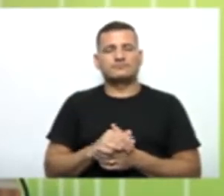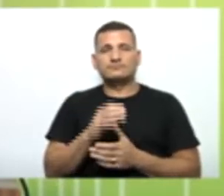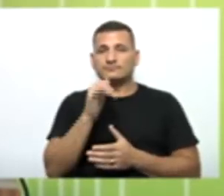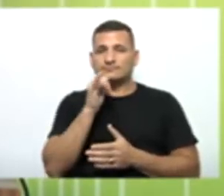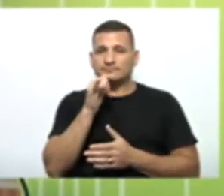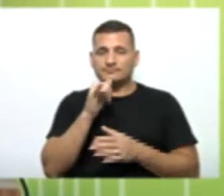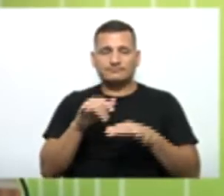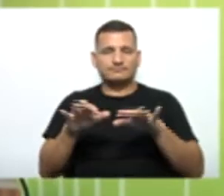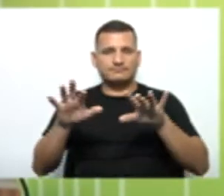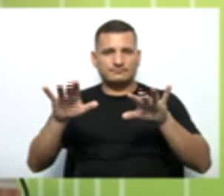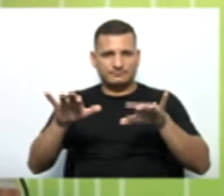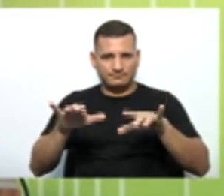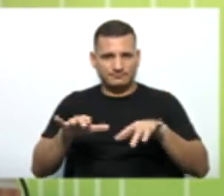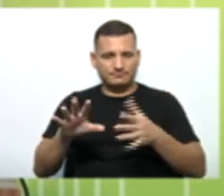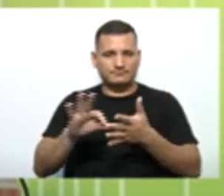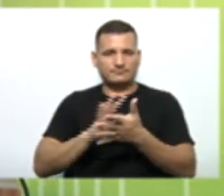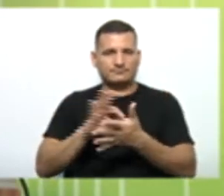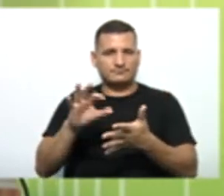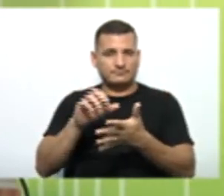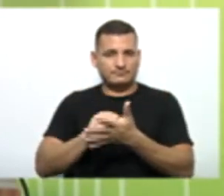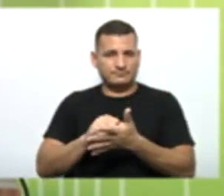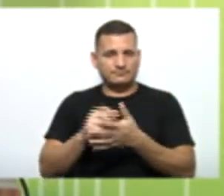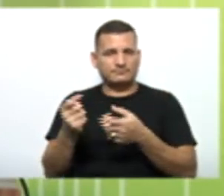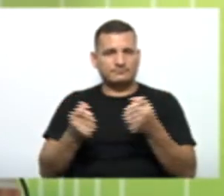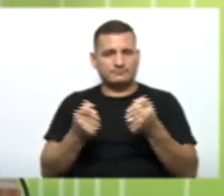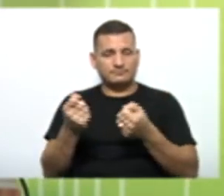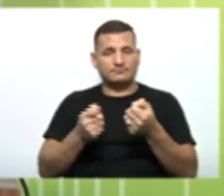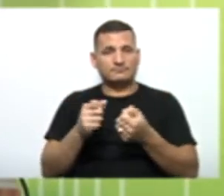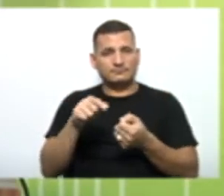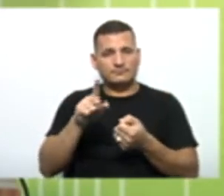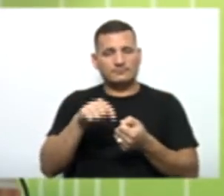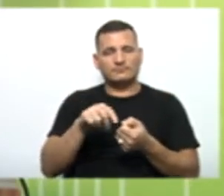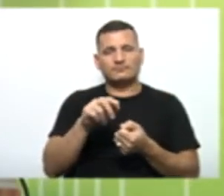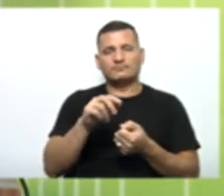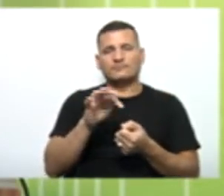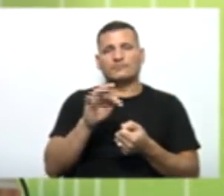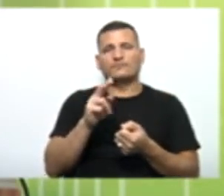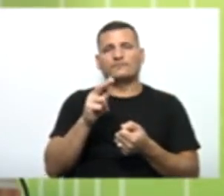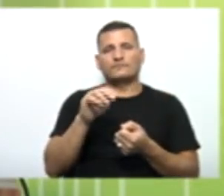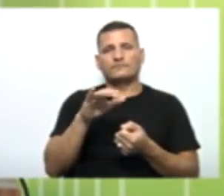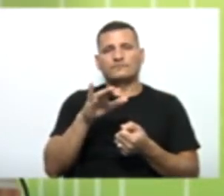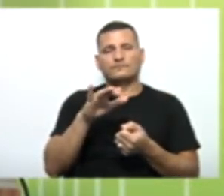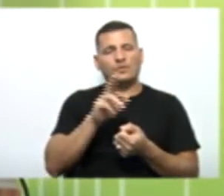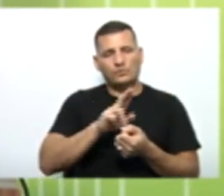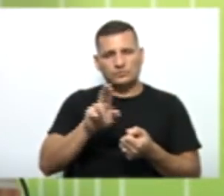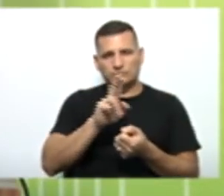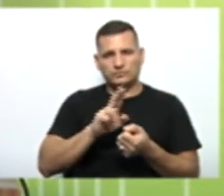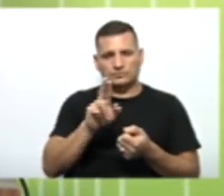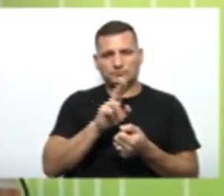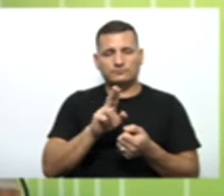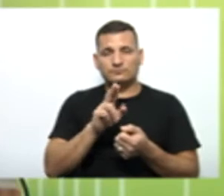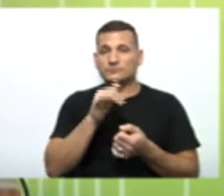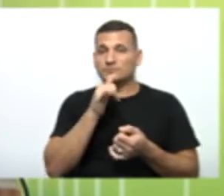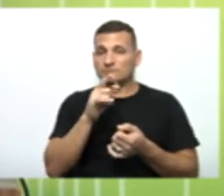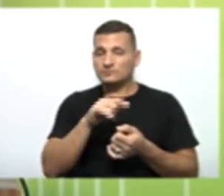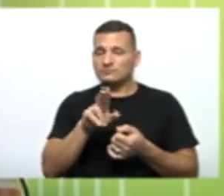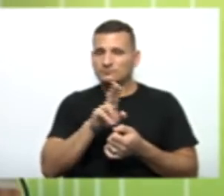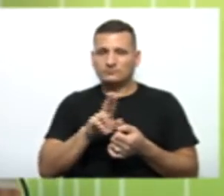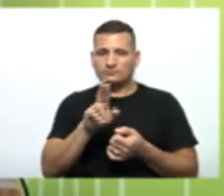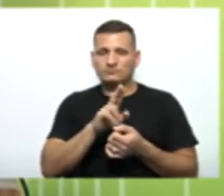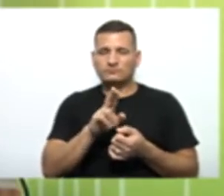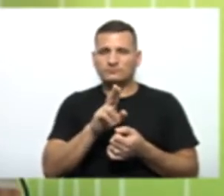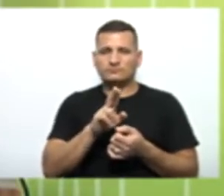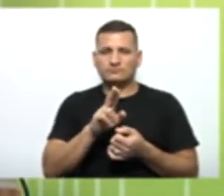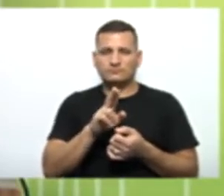cadastrar veículo é uma funcionalidade. Se é uma funcionalidade, você já vai falar assim, poxa Luiz, se é